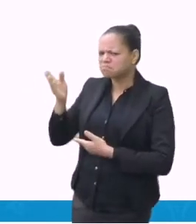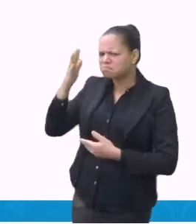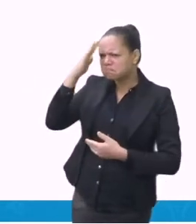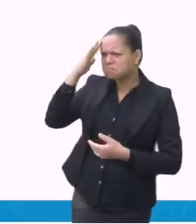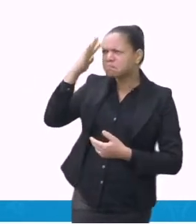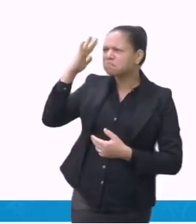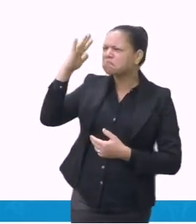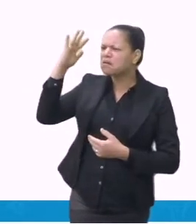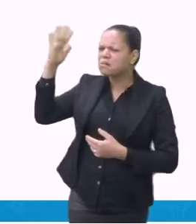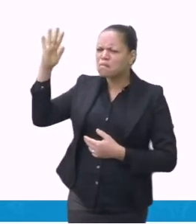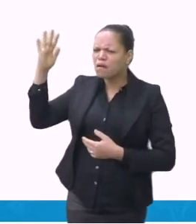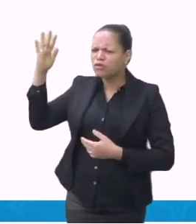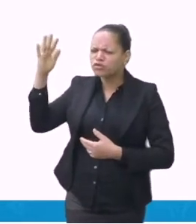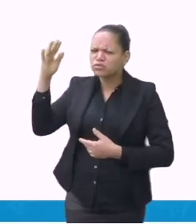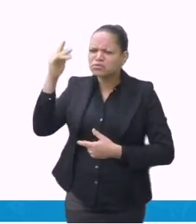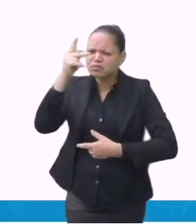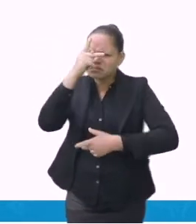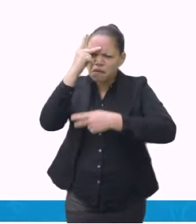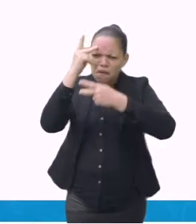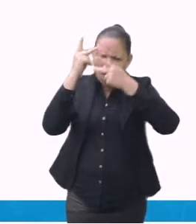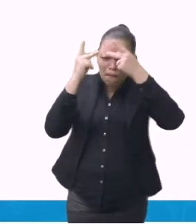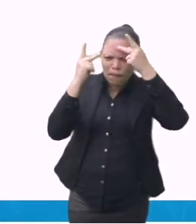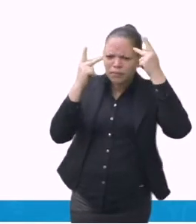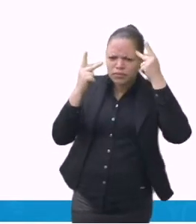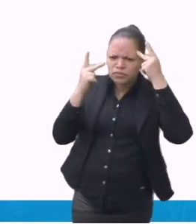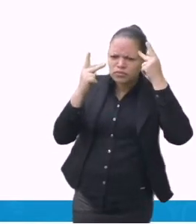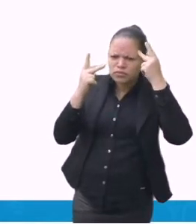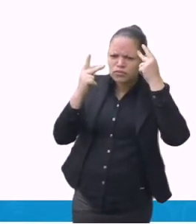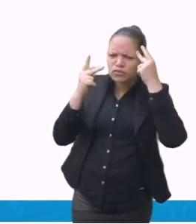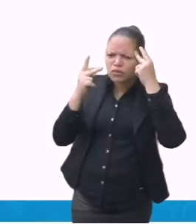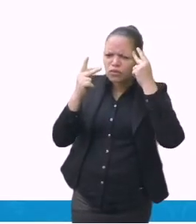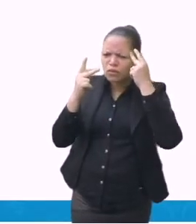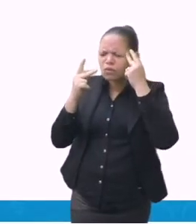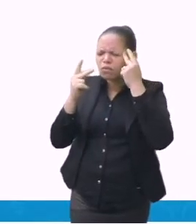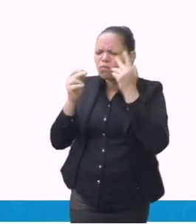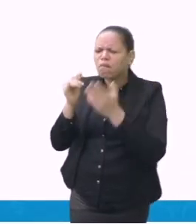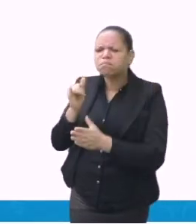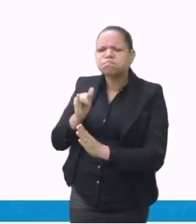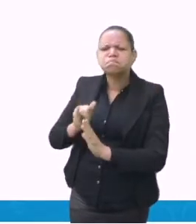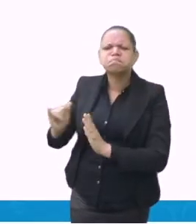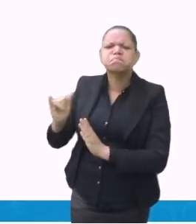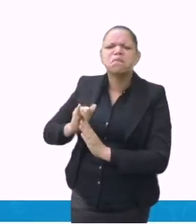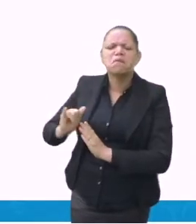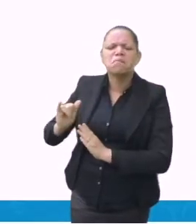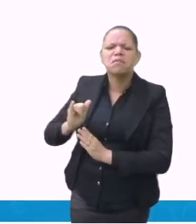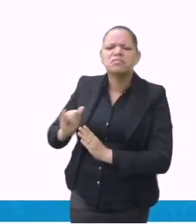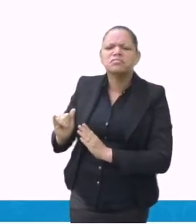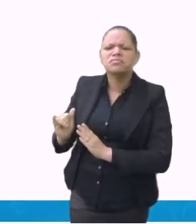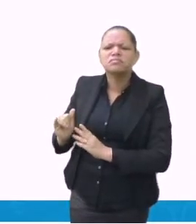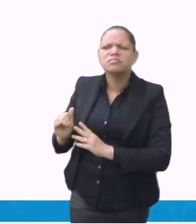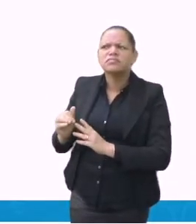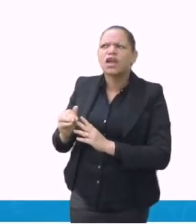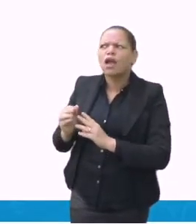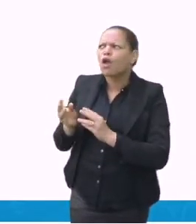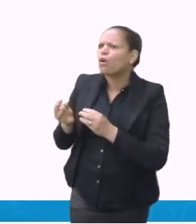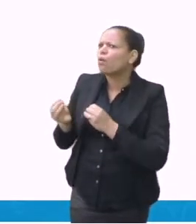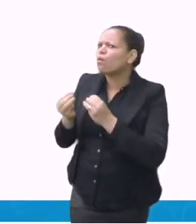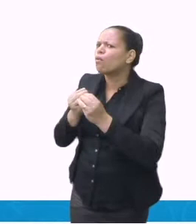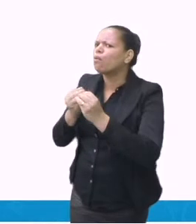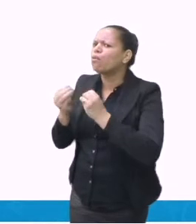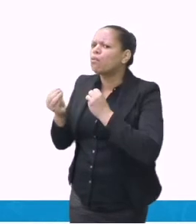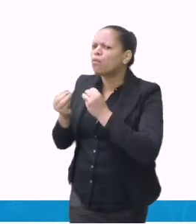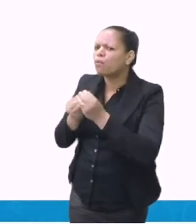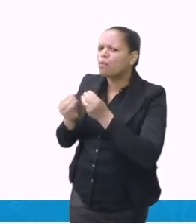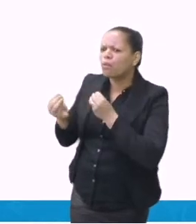Imagine que uma pessoa tenha lhe pedido uma informação de como chegar à Escola da Felicidade partindo do